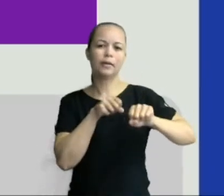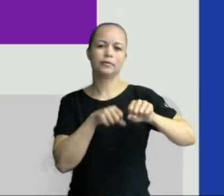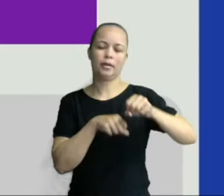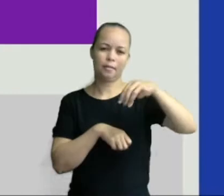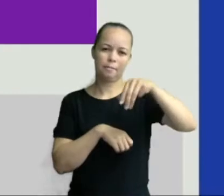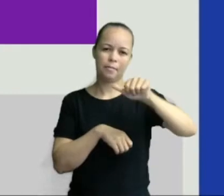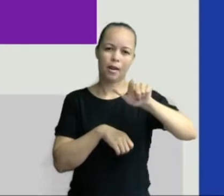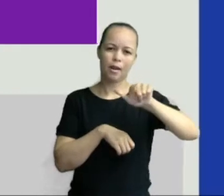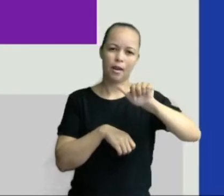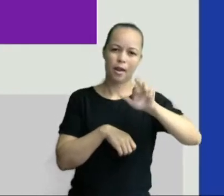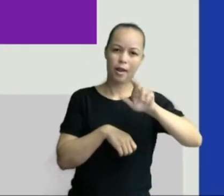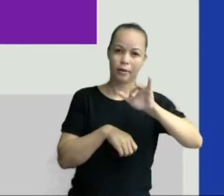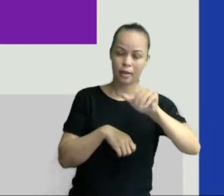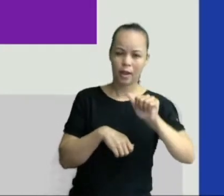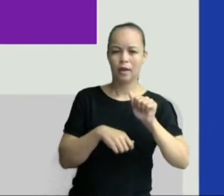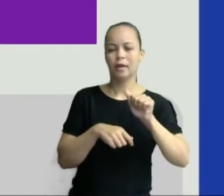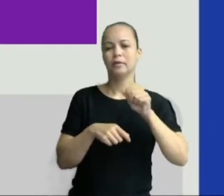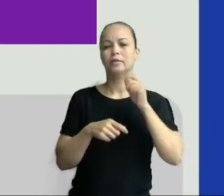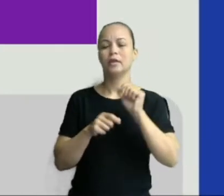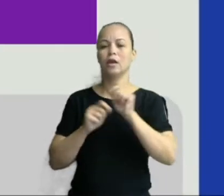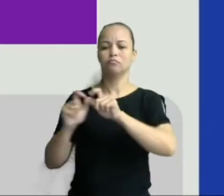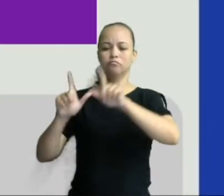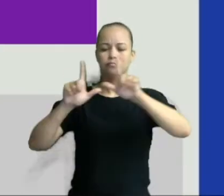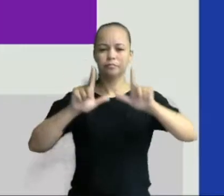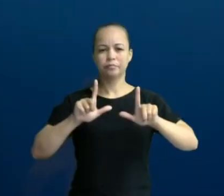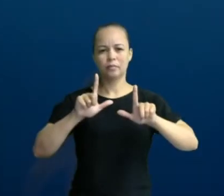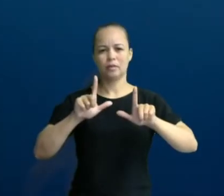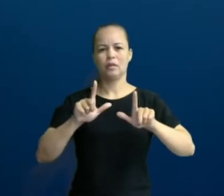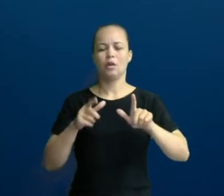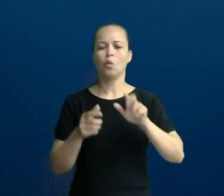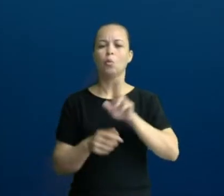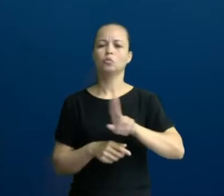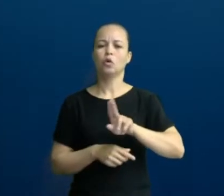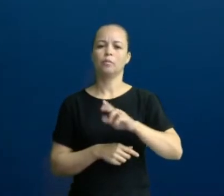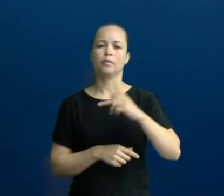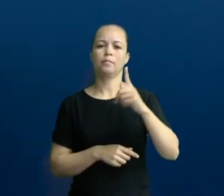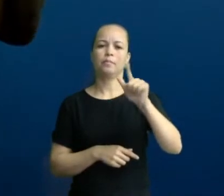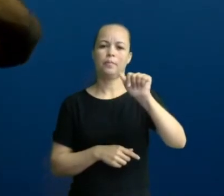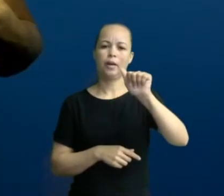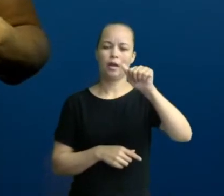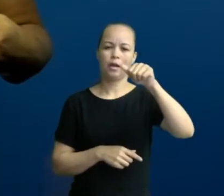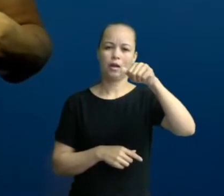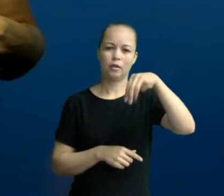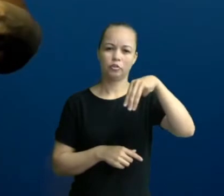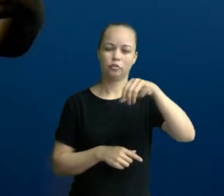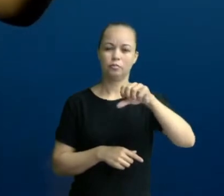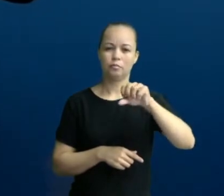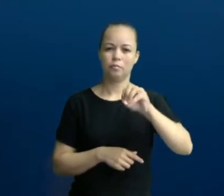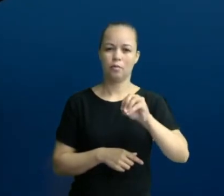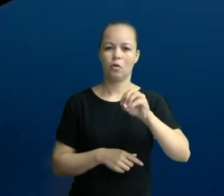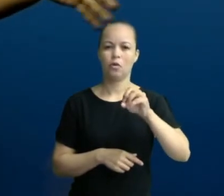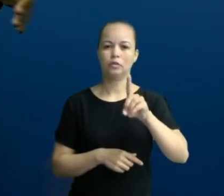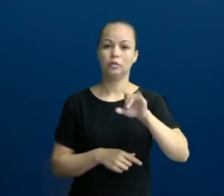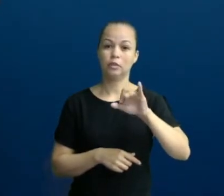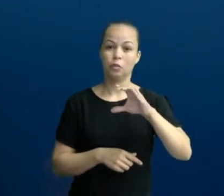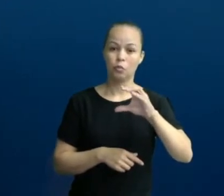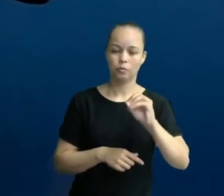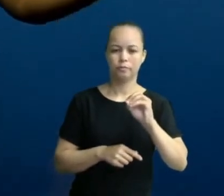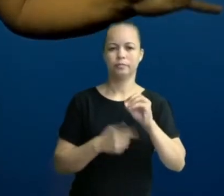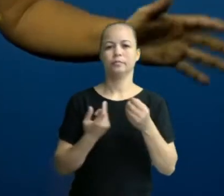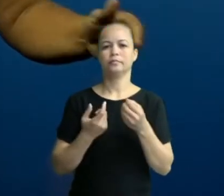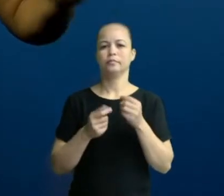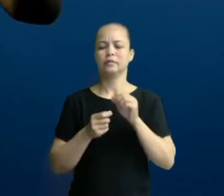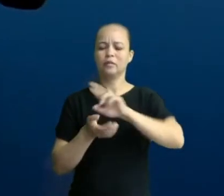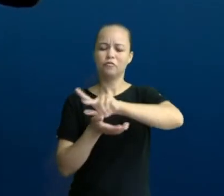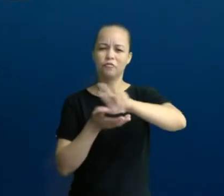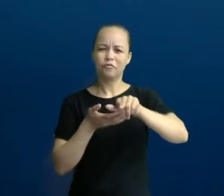O chamado Plasmodium malarium. Volta aqui comigo, por favor, produção. O Plasmodium, do gênero Plasmodium, a gente vai ter o Plasmodium malarium, o